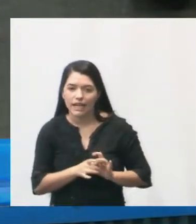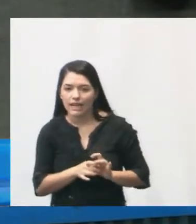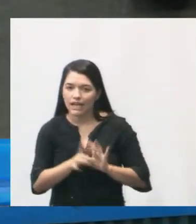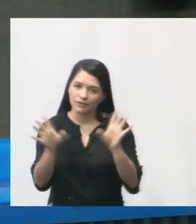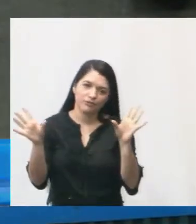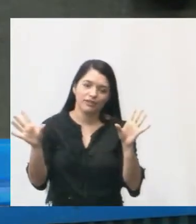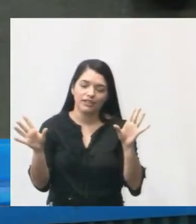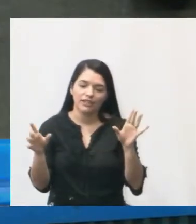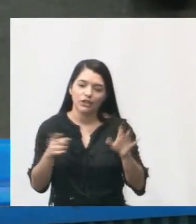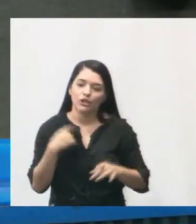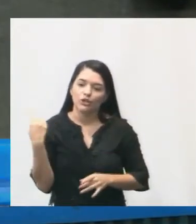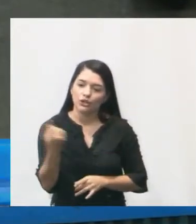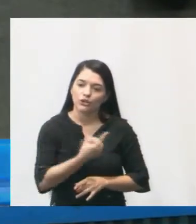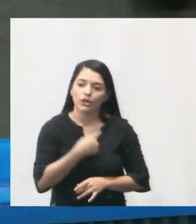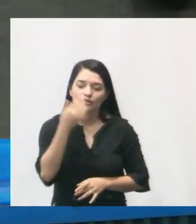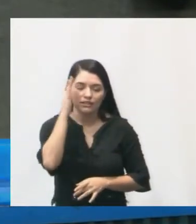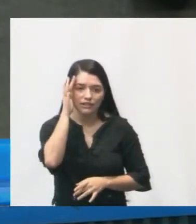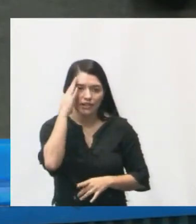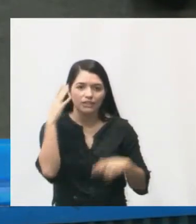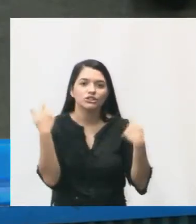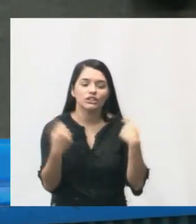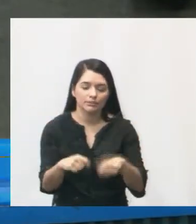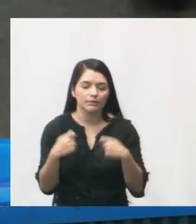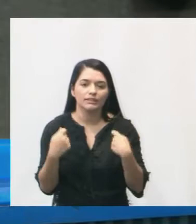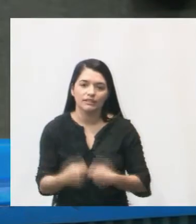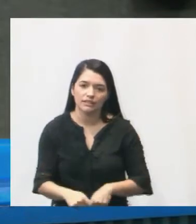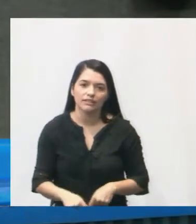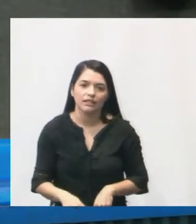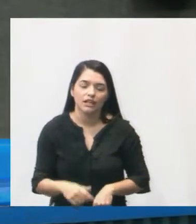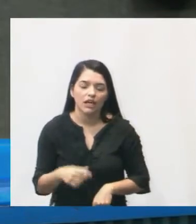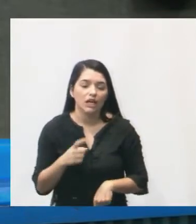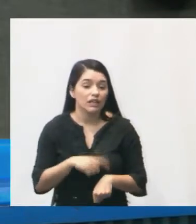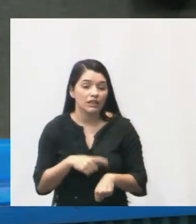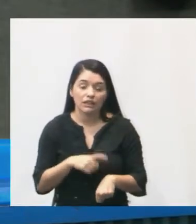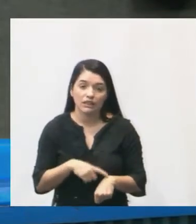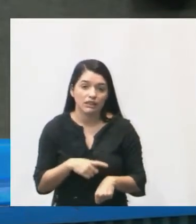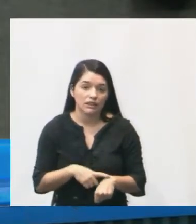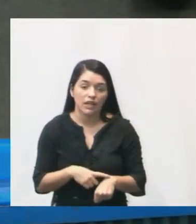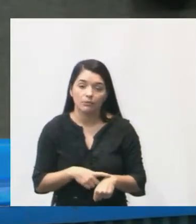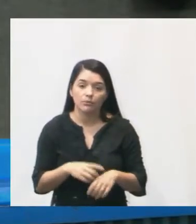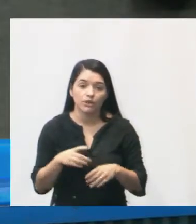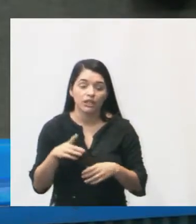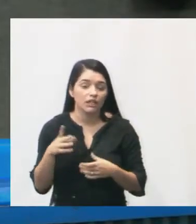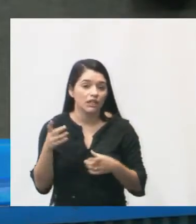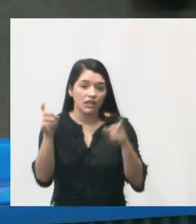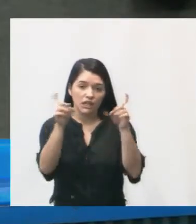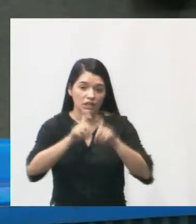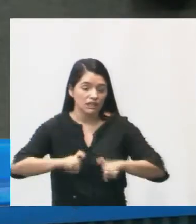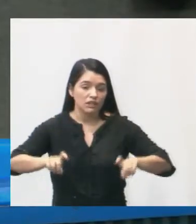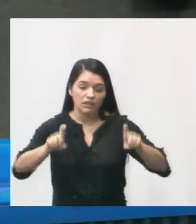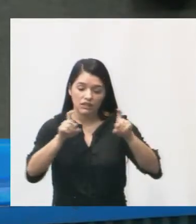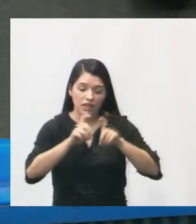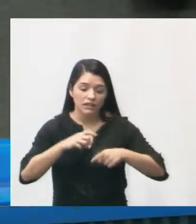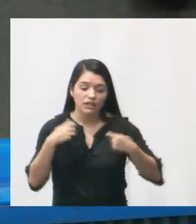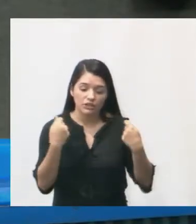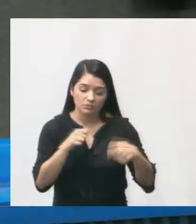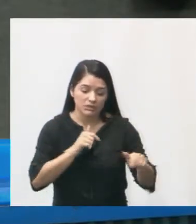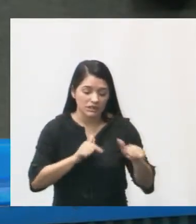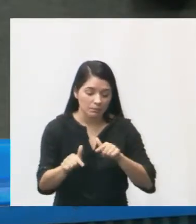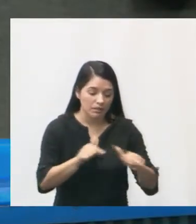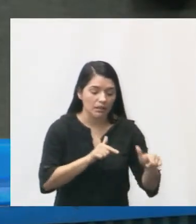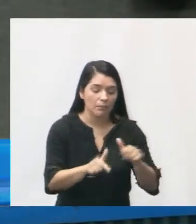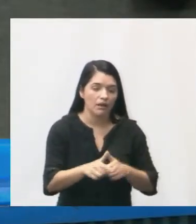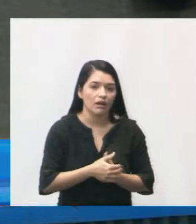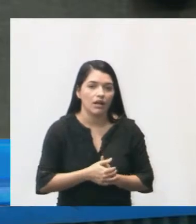necessidade. Nós estamos vivendo em um tempo em que a internet é uma ferramenta de trabalho. As praças da nossa